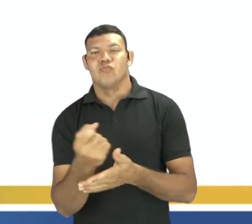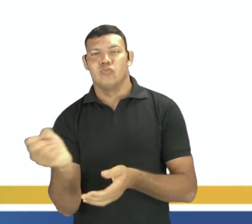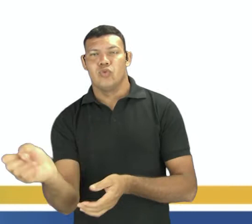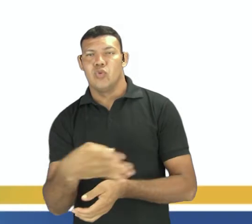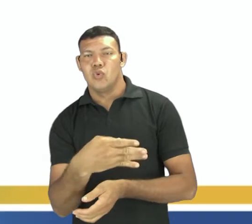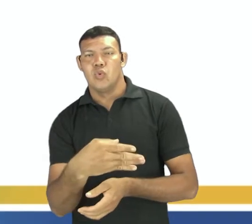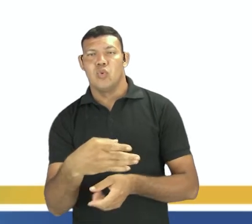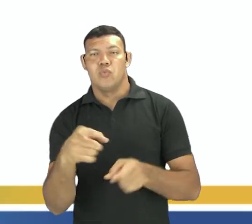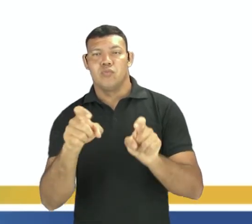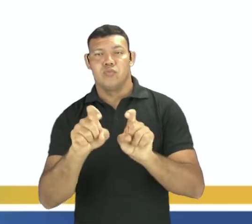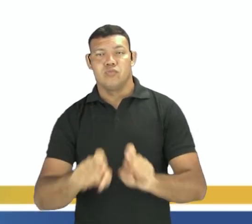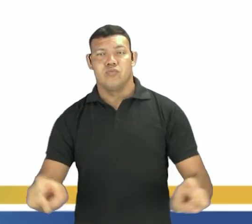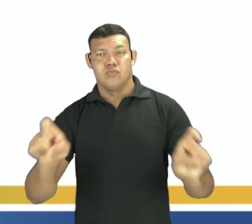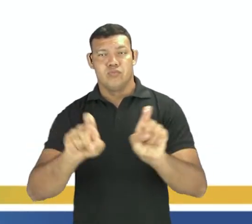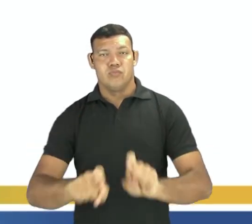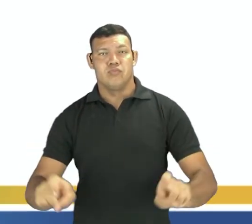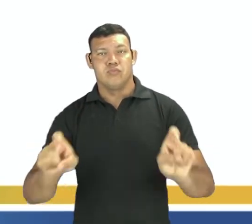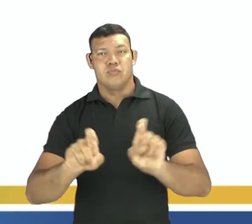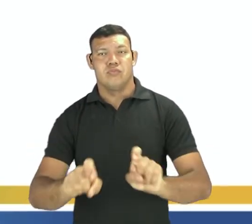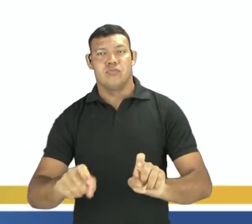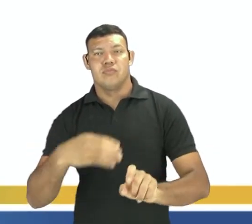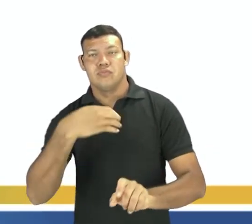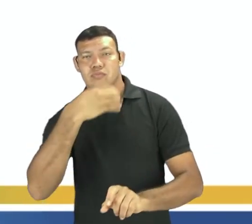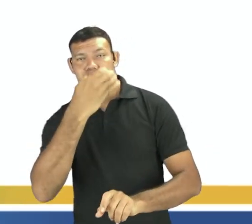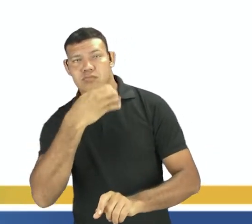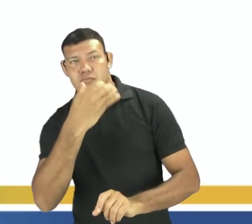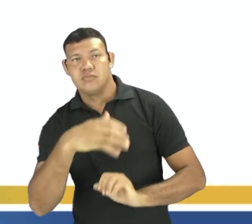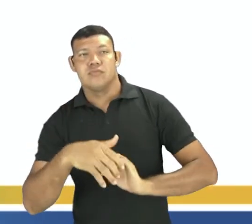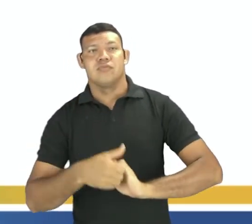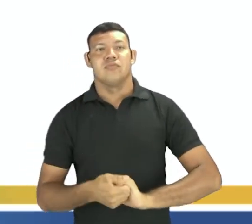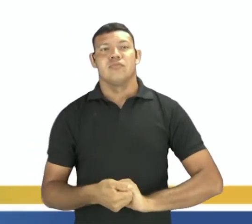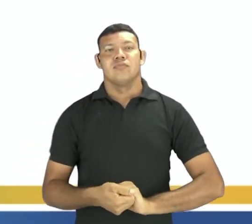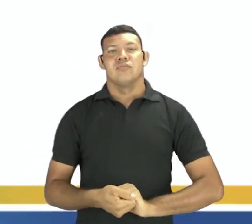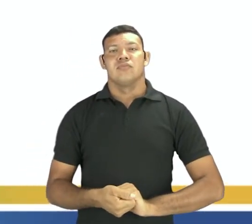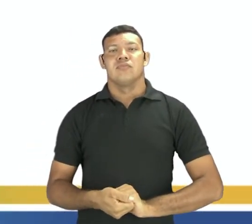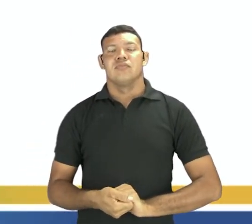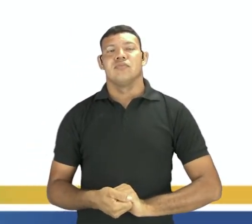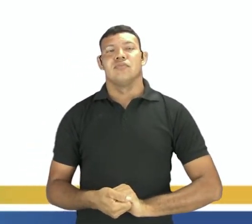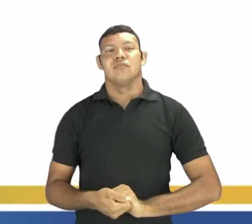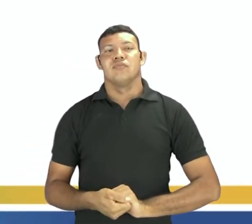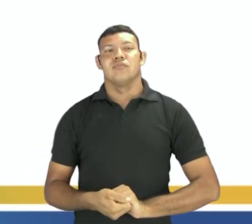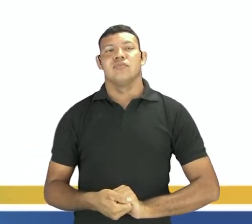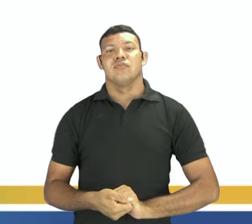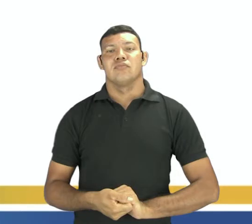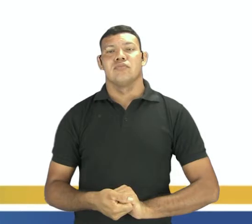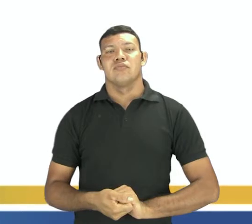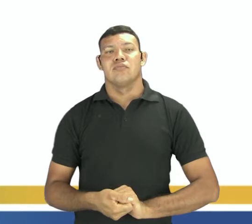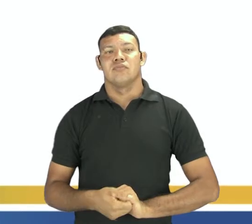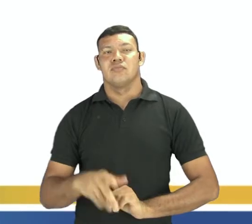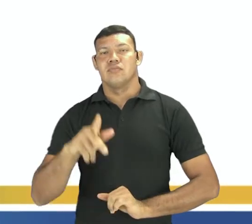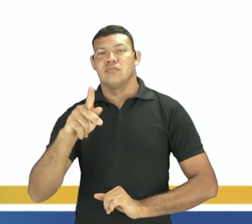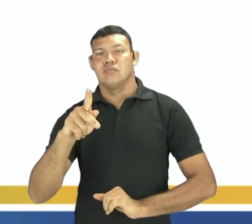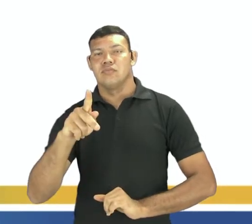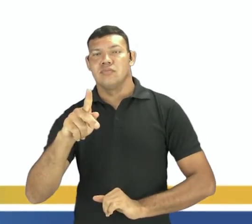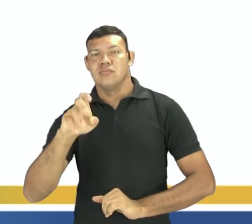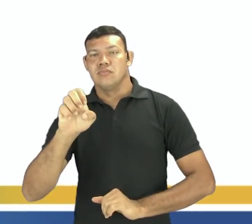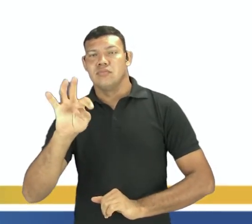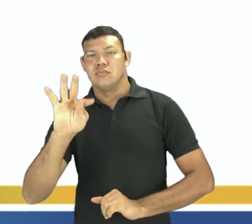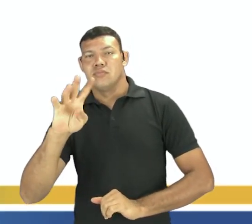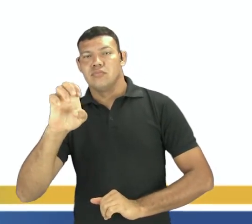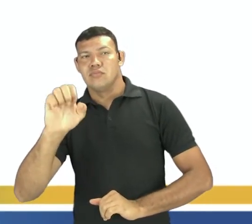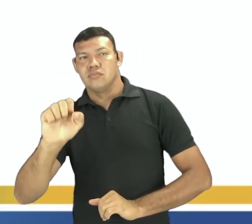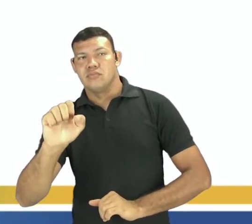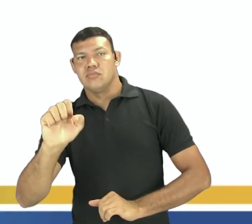Apple. E o último, Peter and James are watching soccer. Peter and James